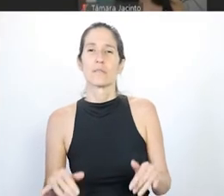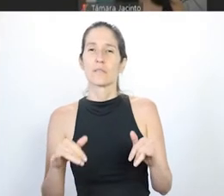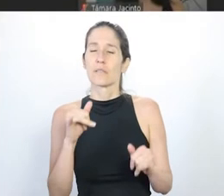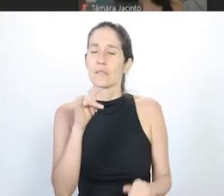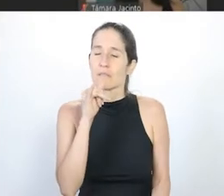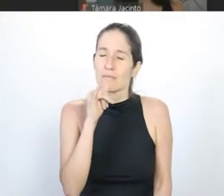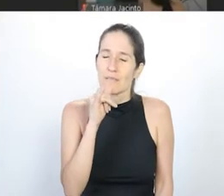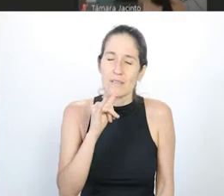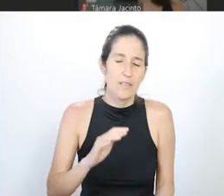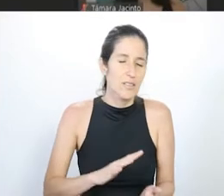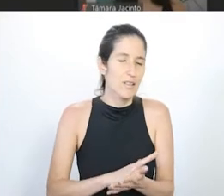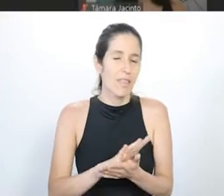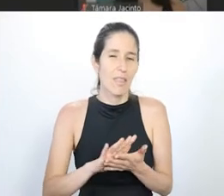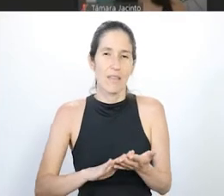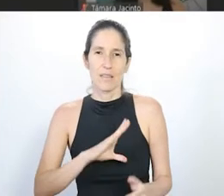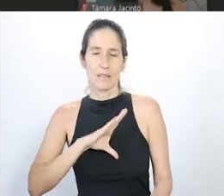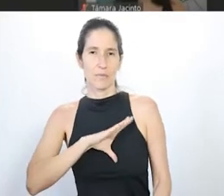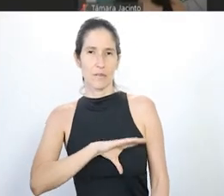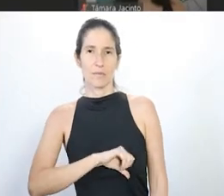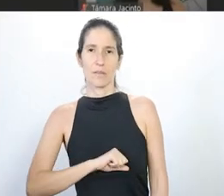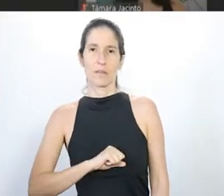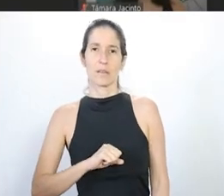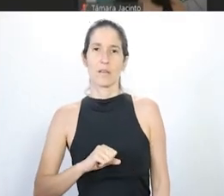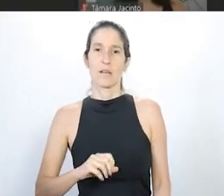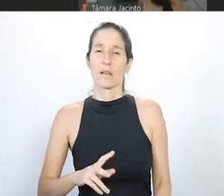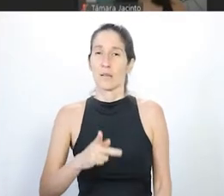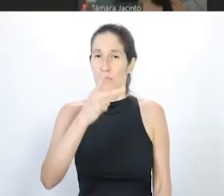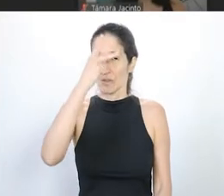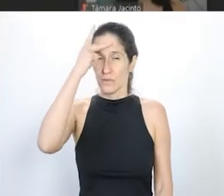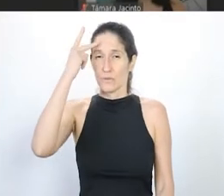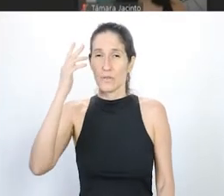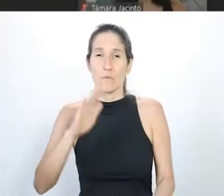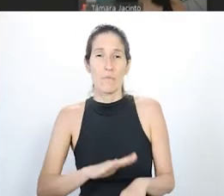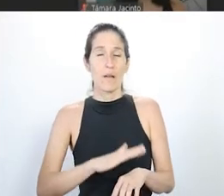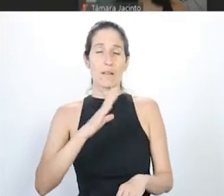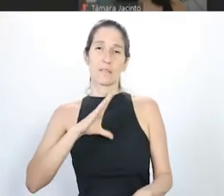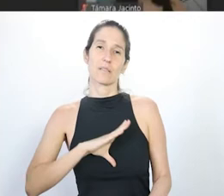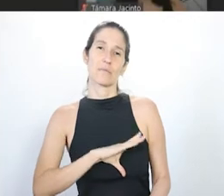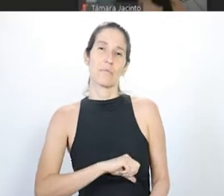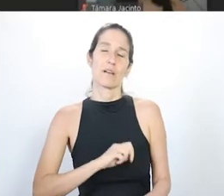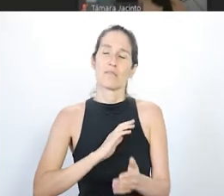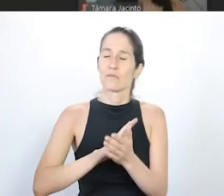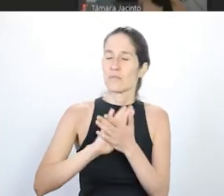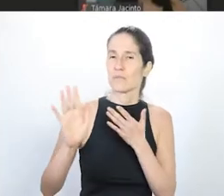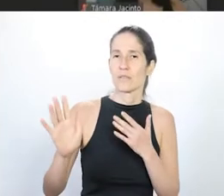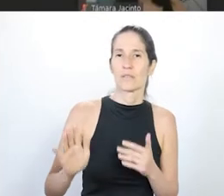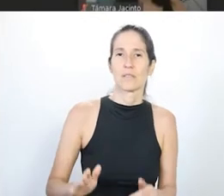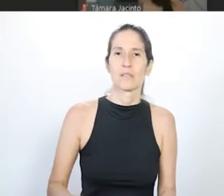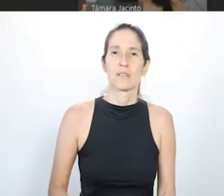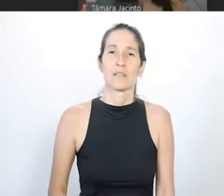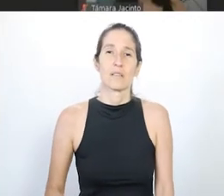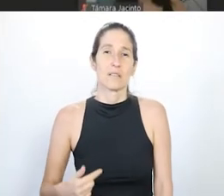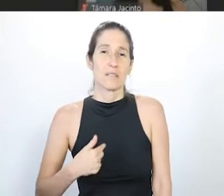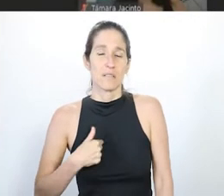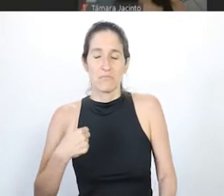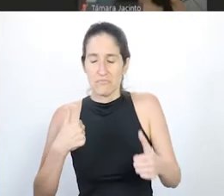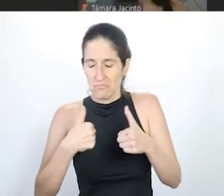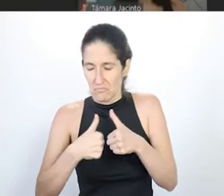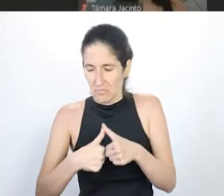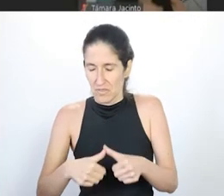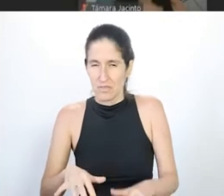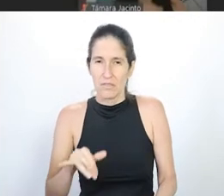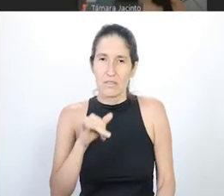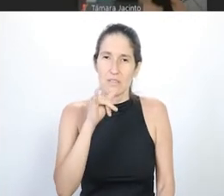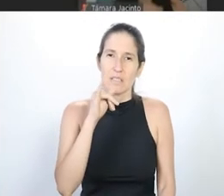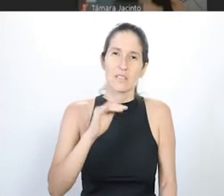amar. Quem mais eu amava foi embora. Fiquei agora sem o